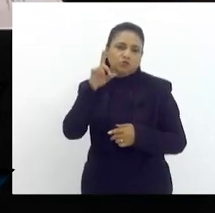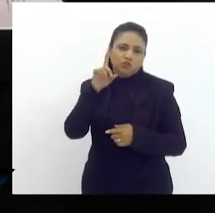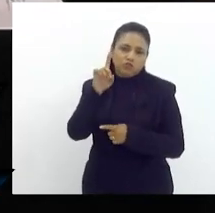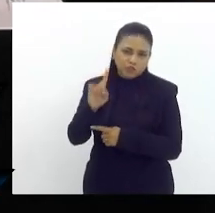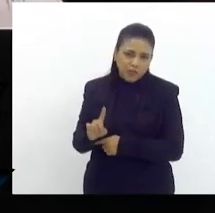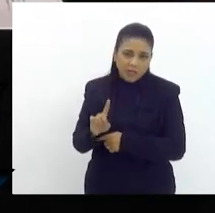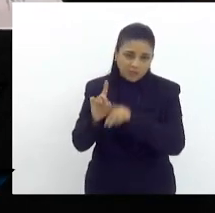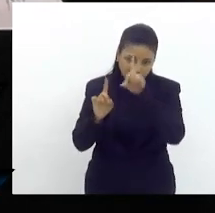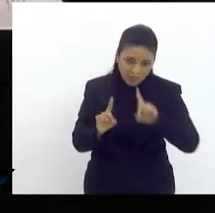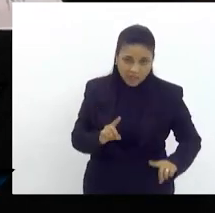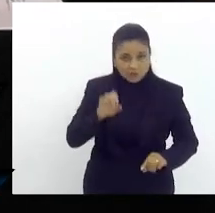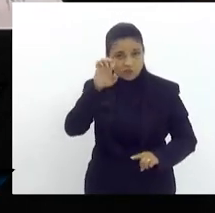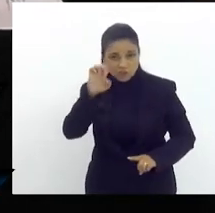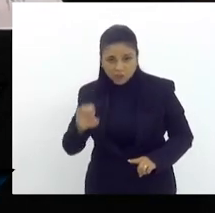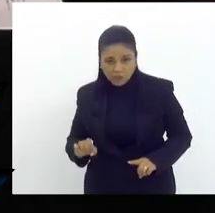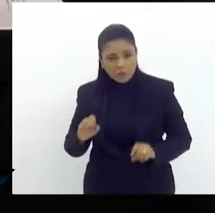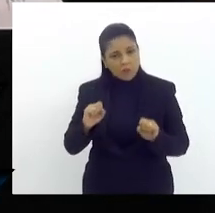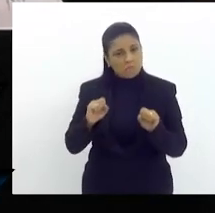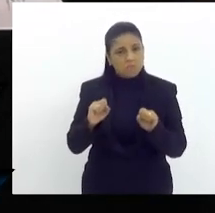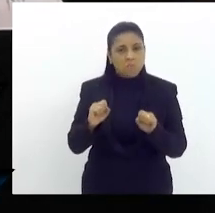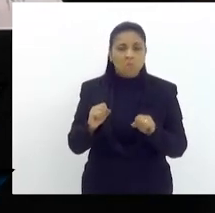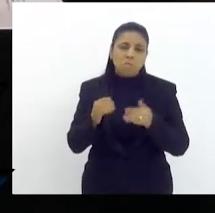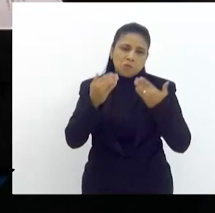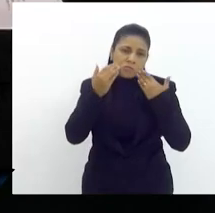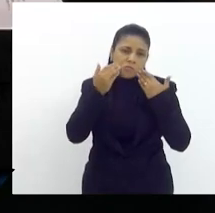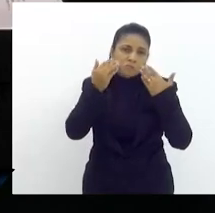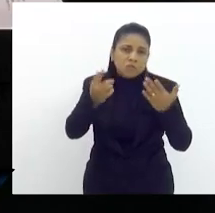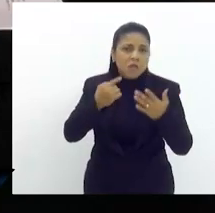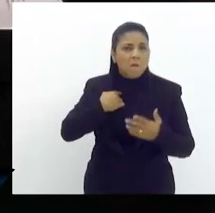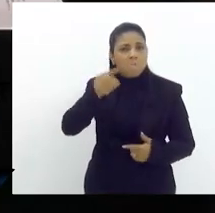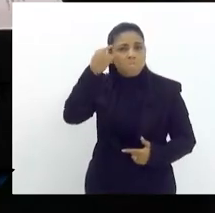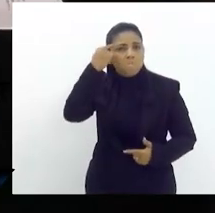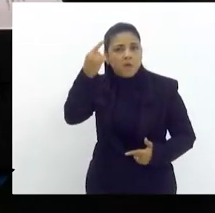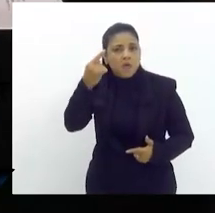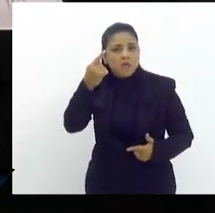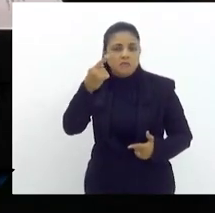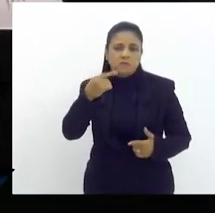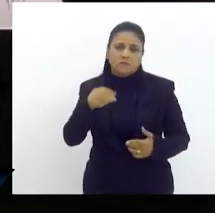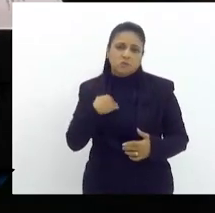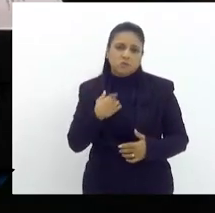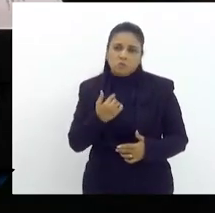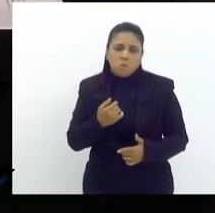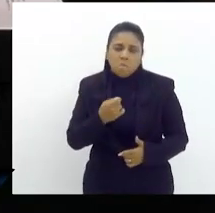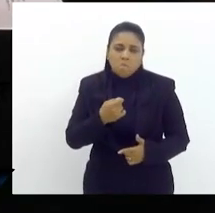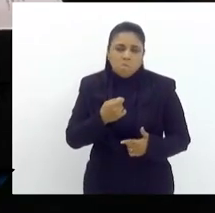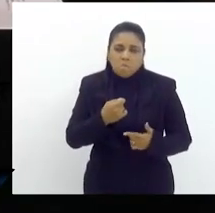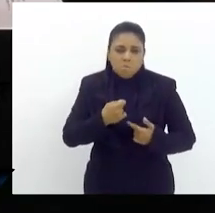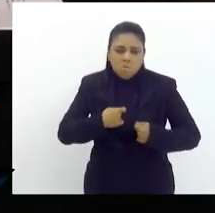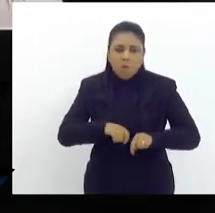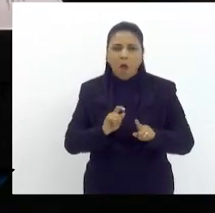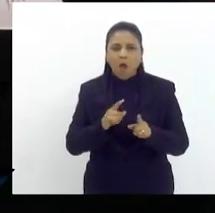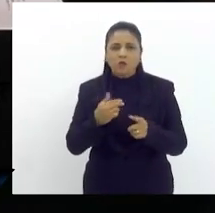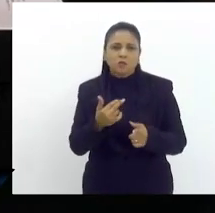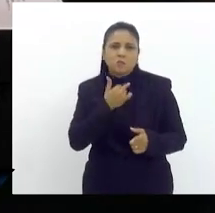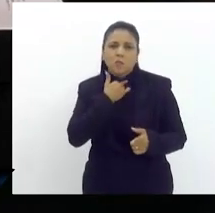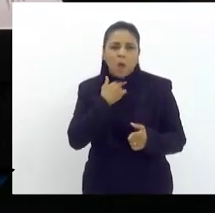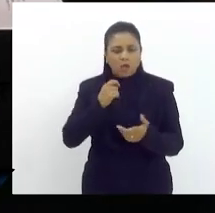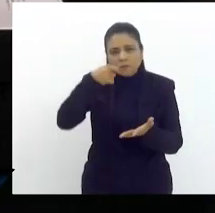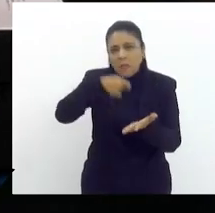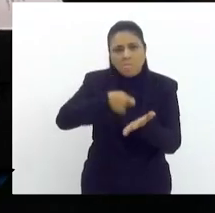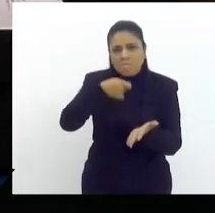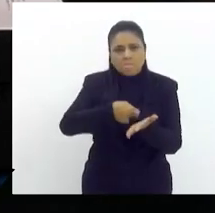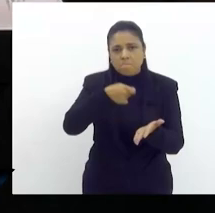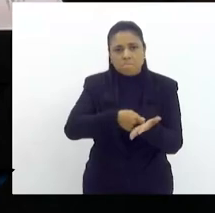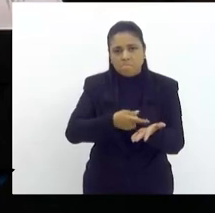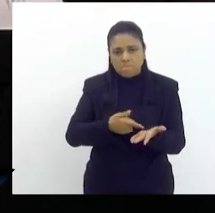o seu pensamento sem que haja duríssimas de retaliações infelizmente é isso